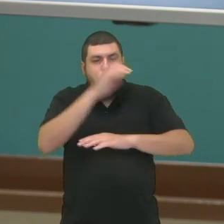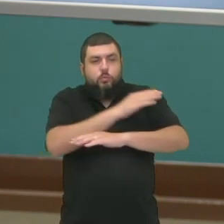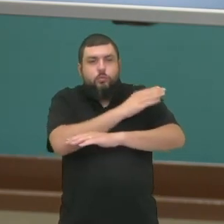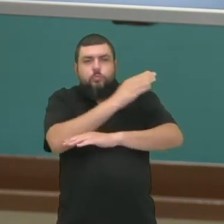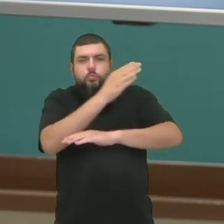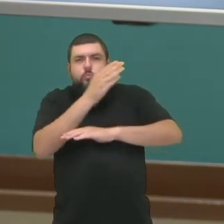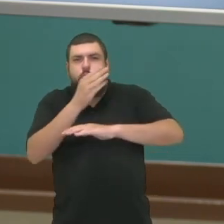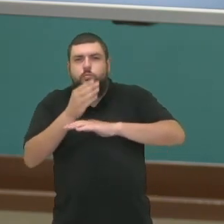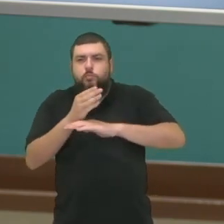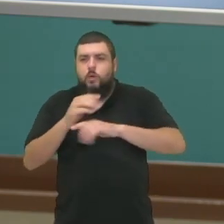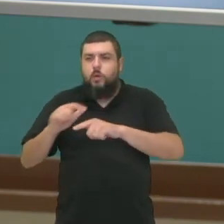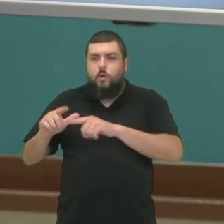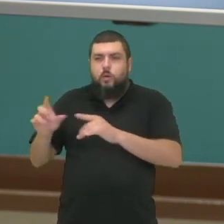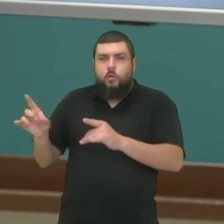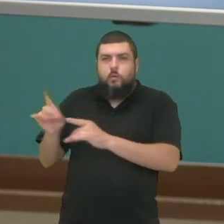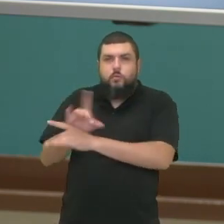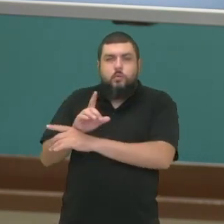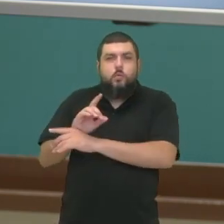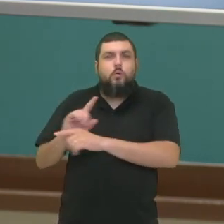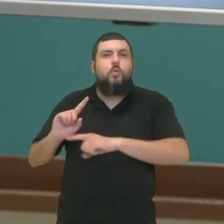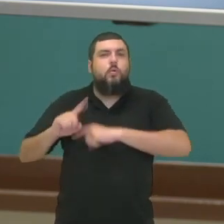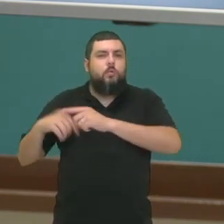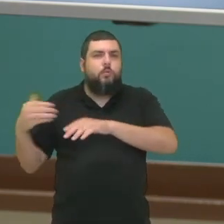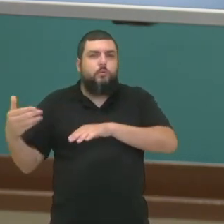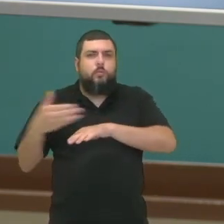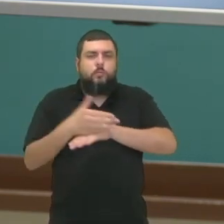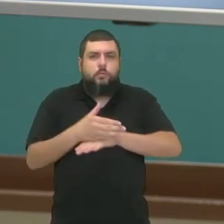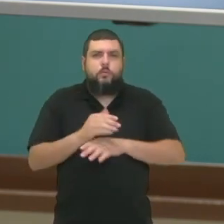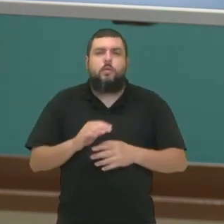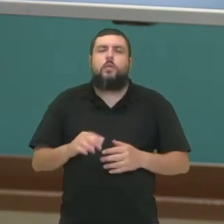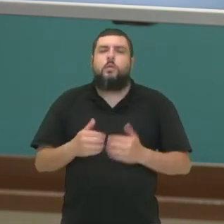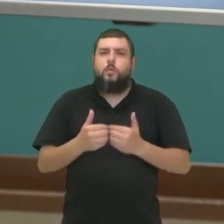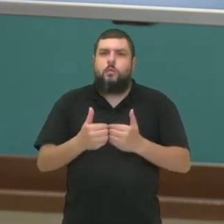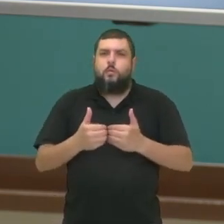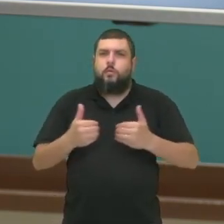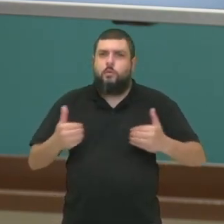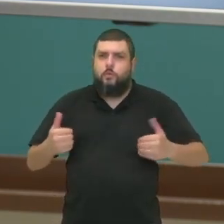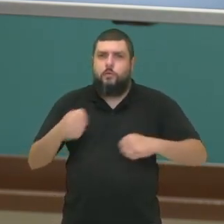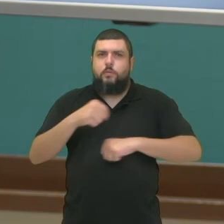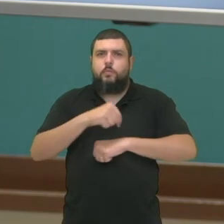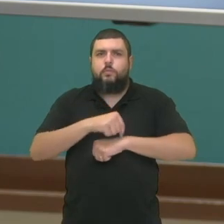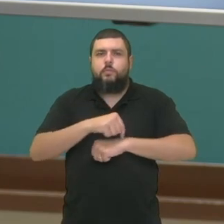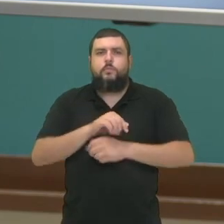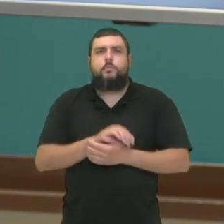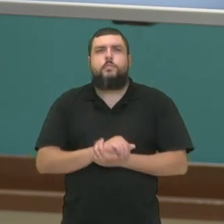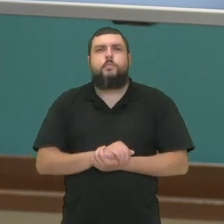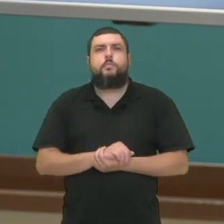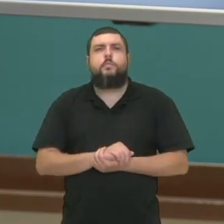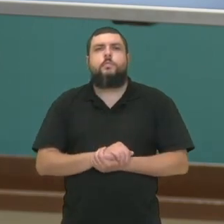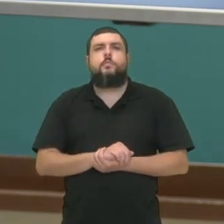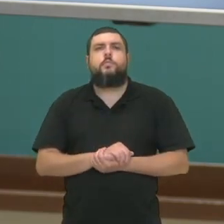trabalho. Então acabava que tendo uma espécie de uma divisão social por horário. Vamos lá?